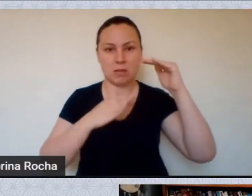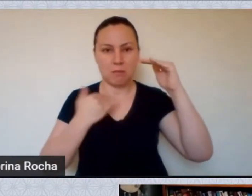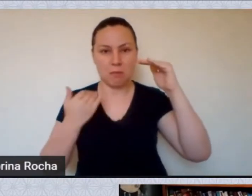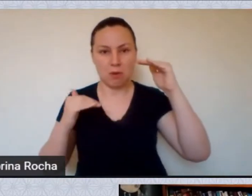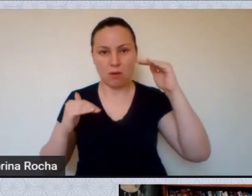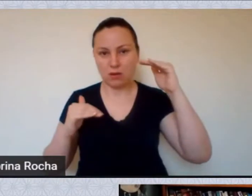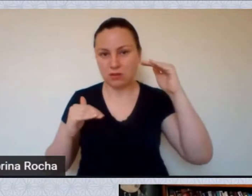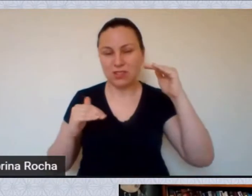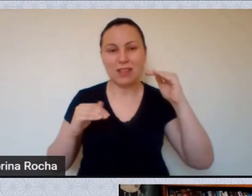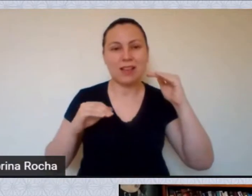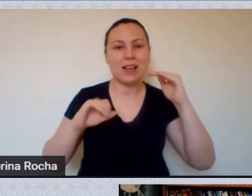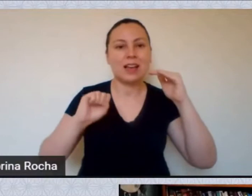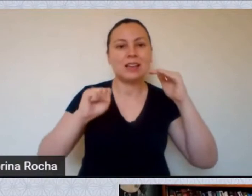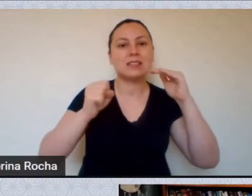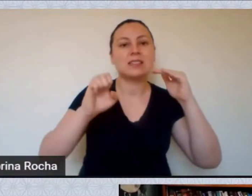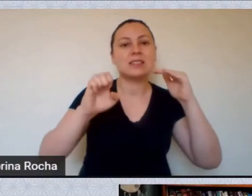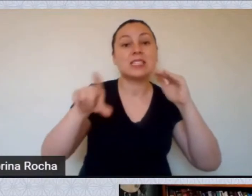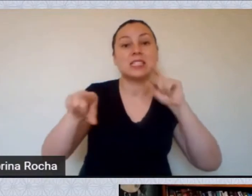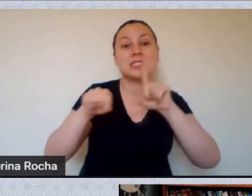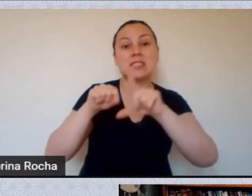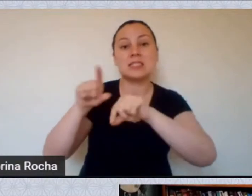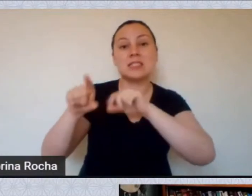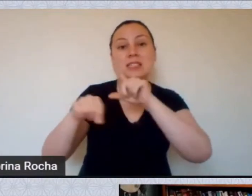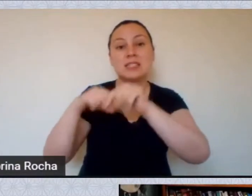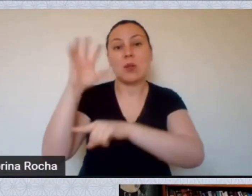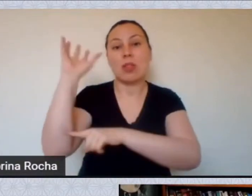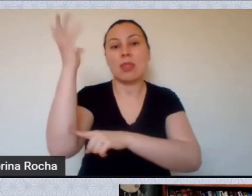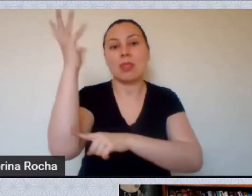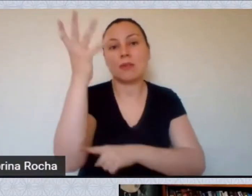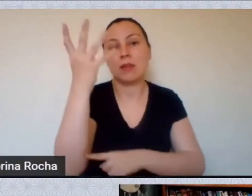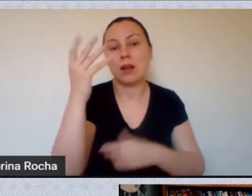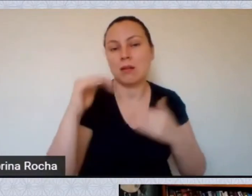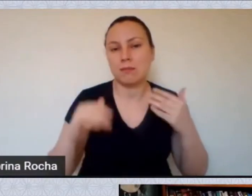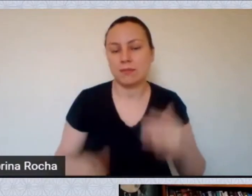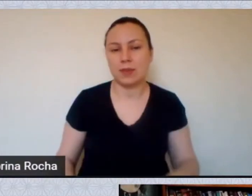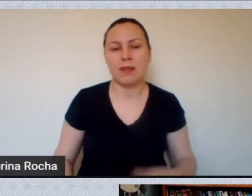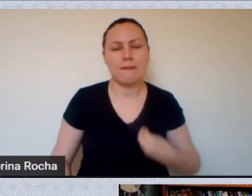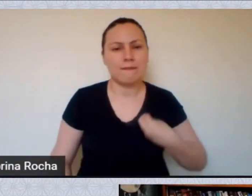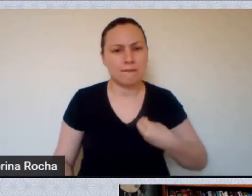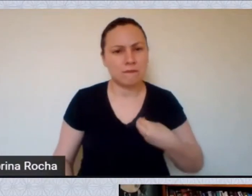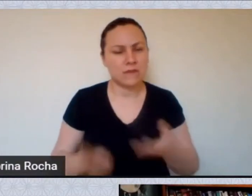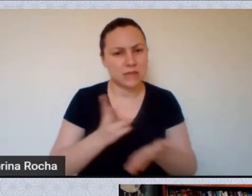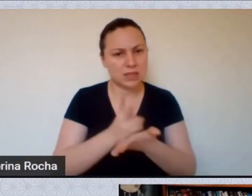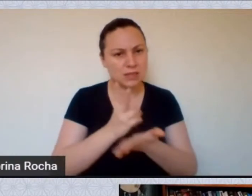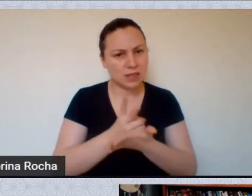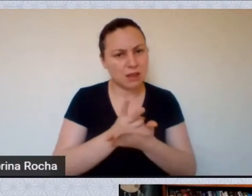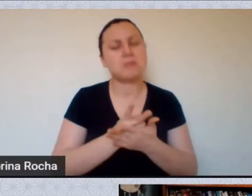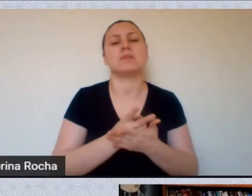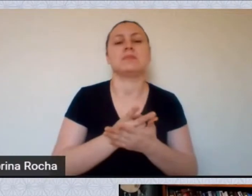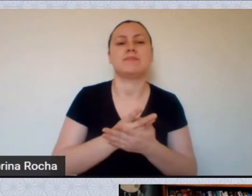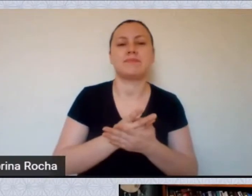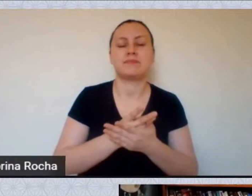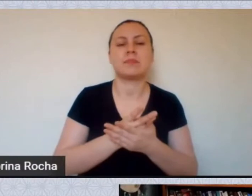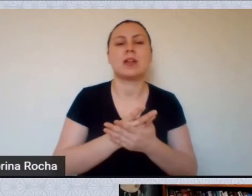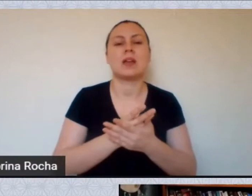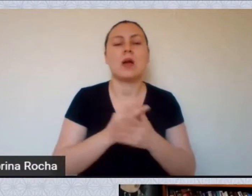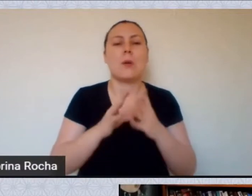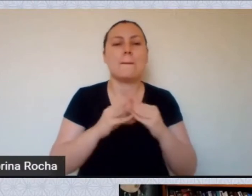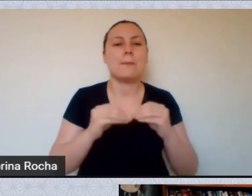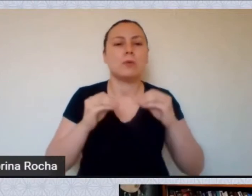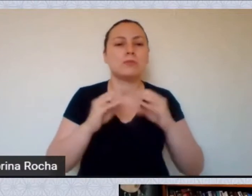seleção natural, né, do fato de que a vida está sempre tentando se reproduzir de alguma forma. E se as